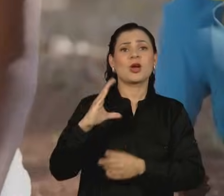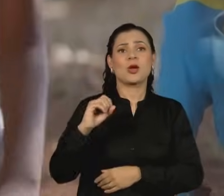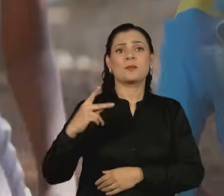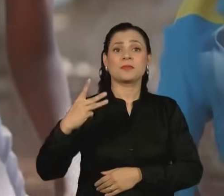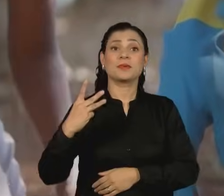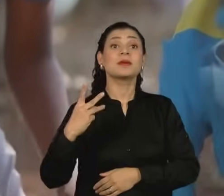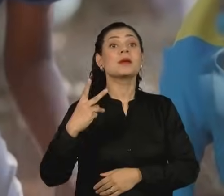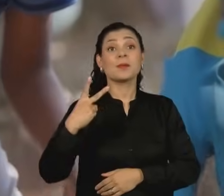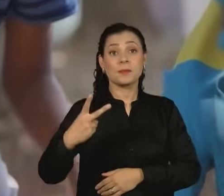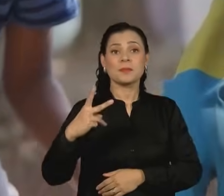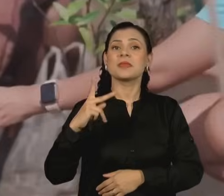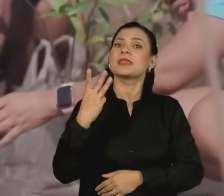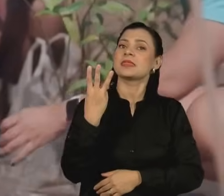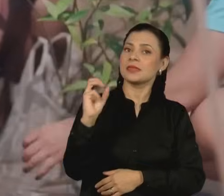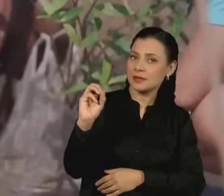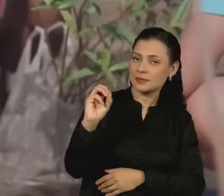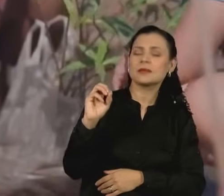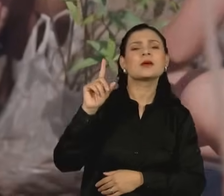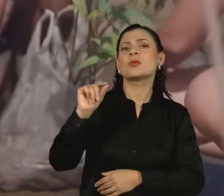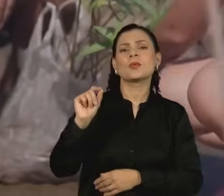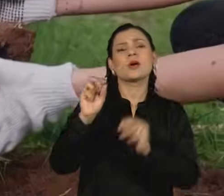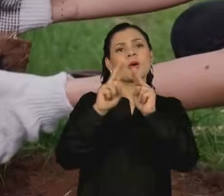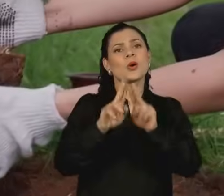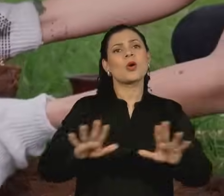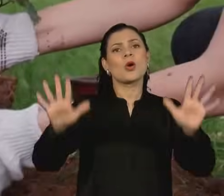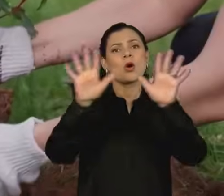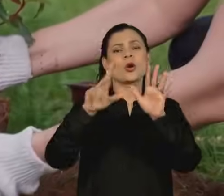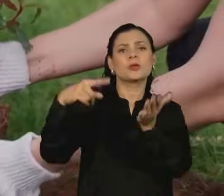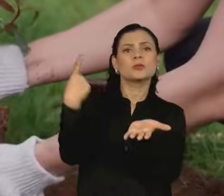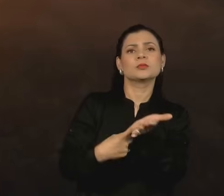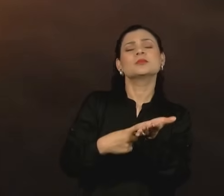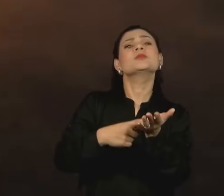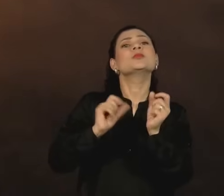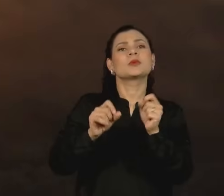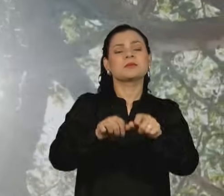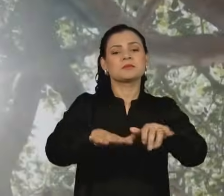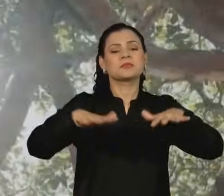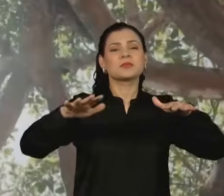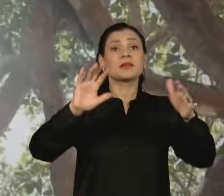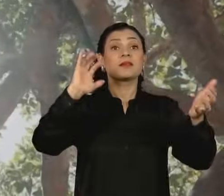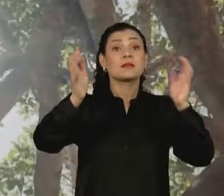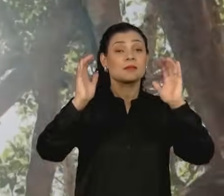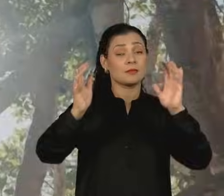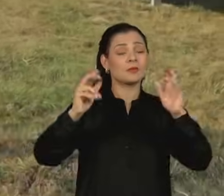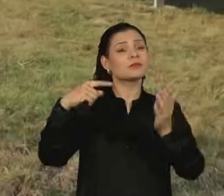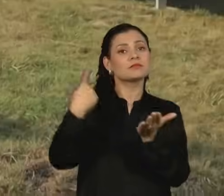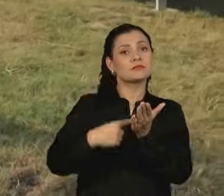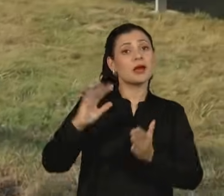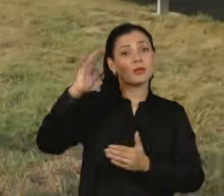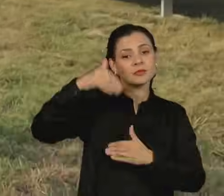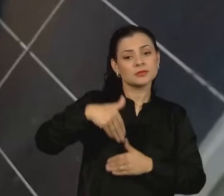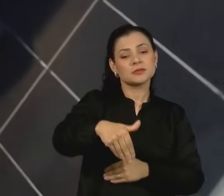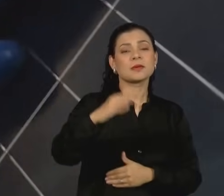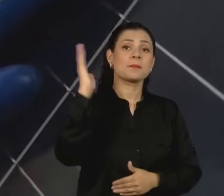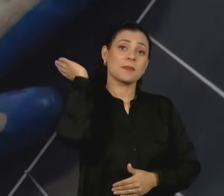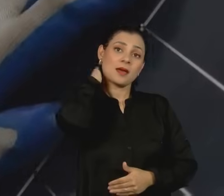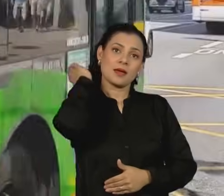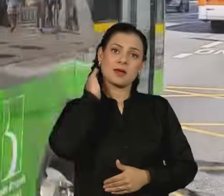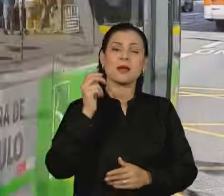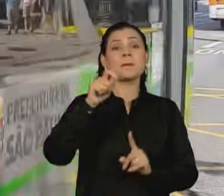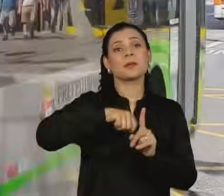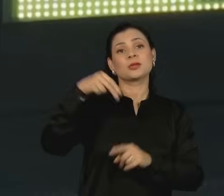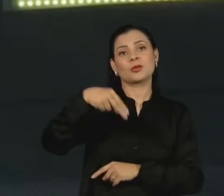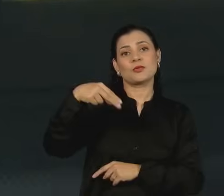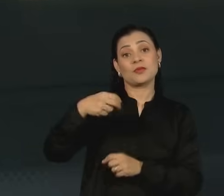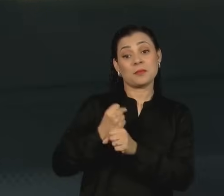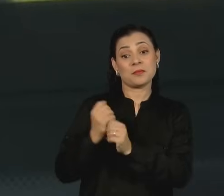COP30, a Conferência da Organização das Nações Unidas para as Mudanças Climáticas, que acontecerá em Belém, no Pará, em novembro